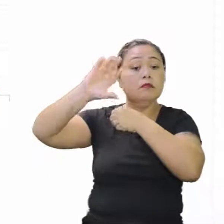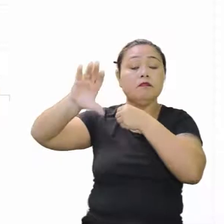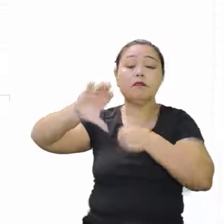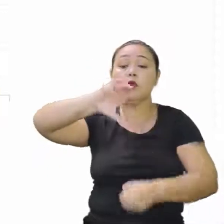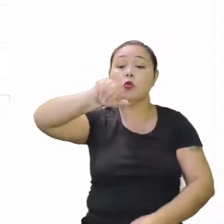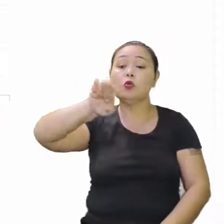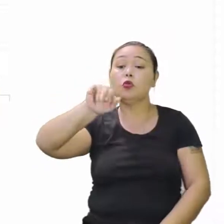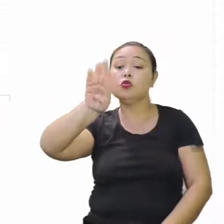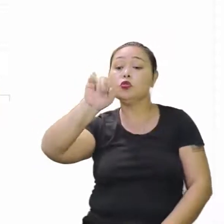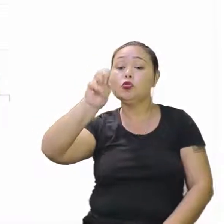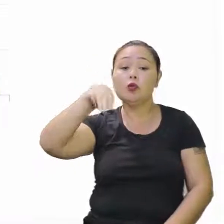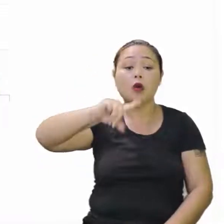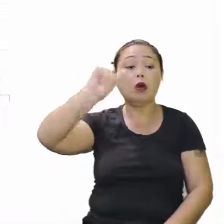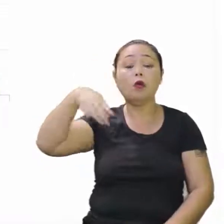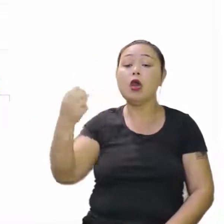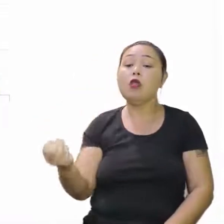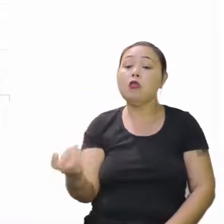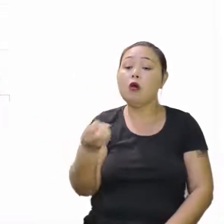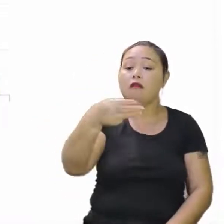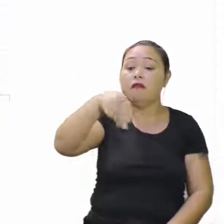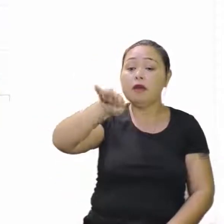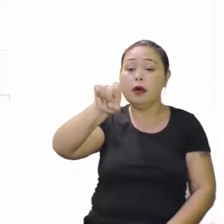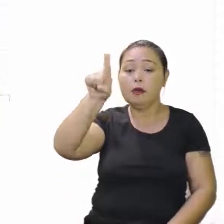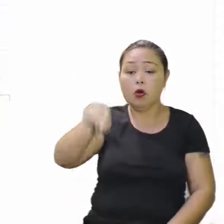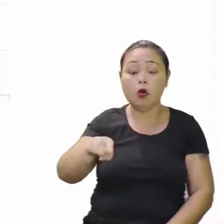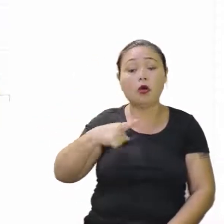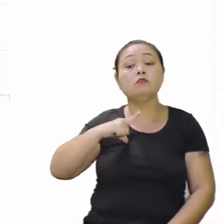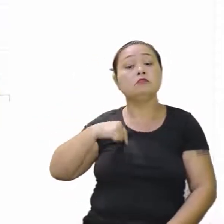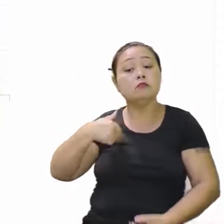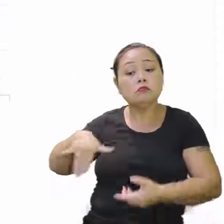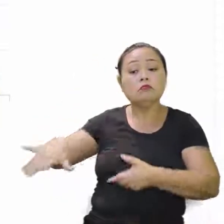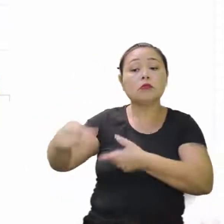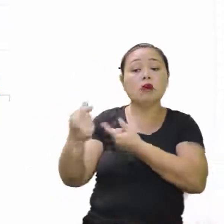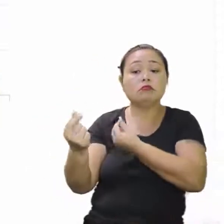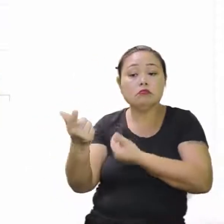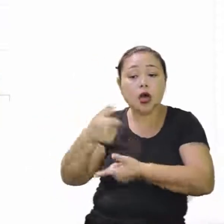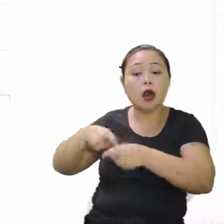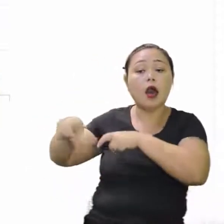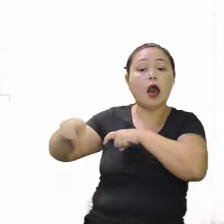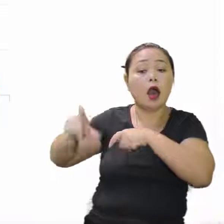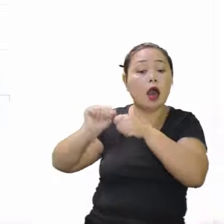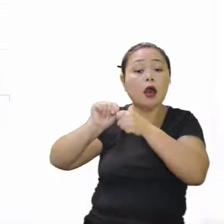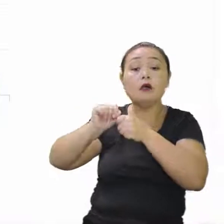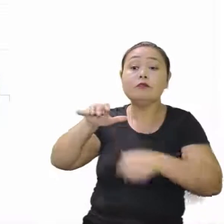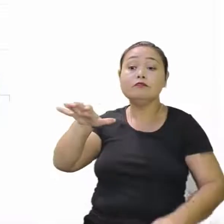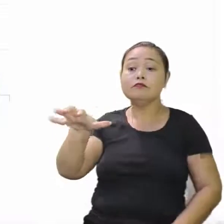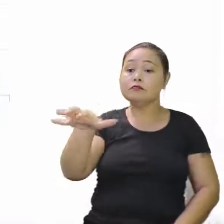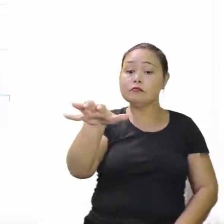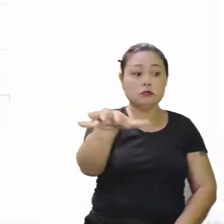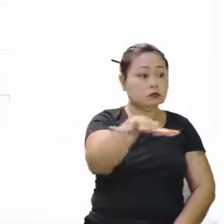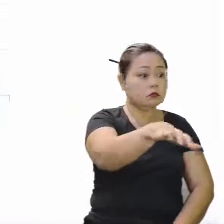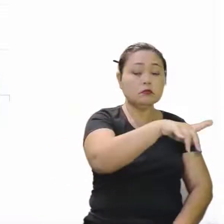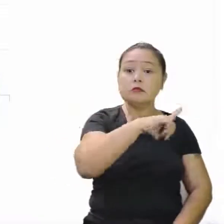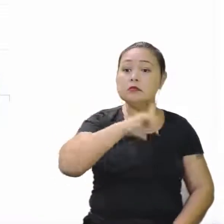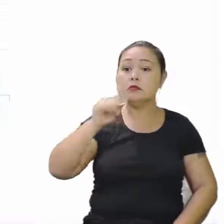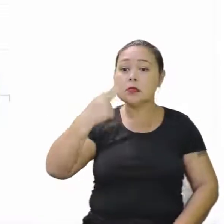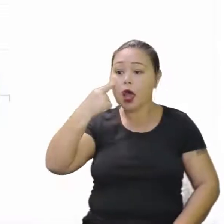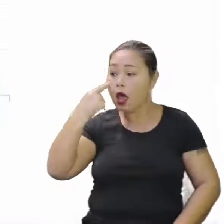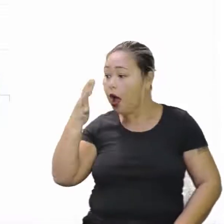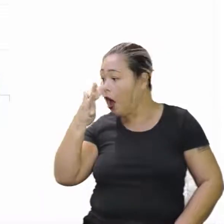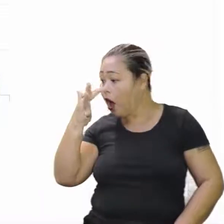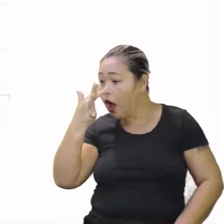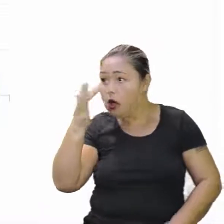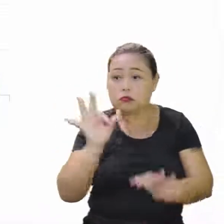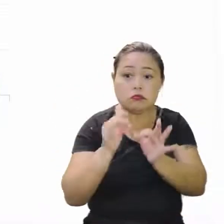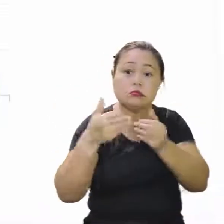cujo BIM, aí vem Nova Mamoré, que também tem o agronegócio. Ou seja, são regiões que podem observarem que já estão um